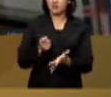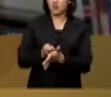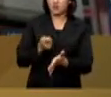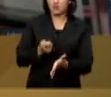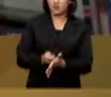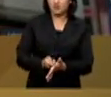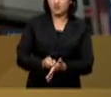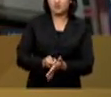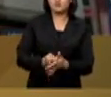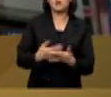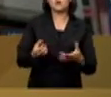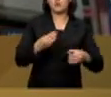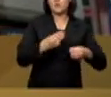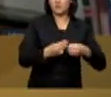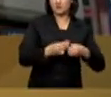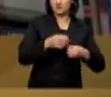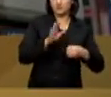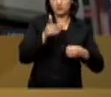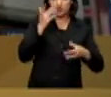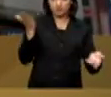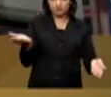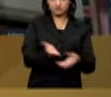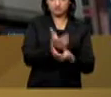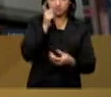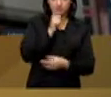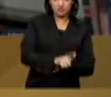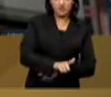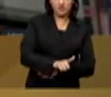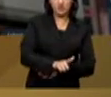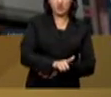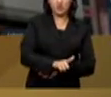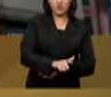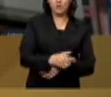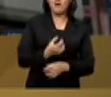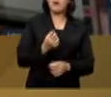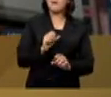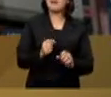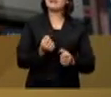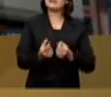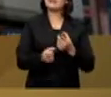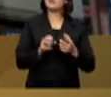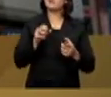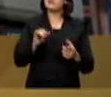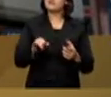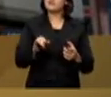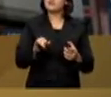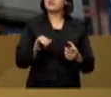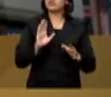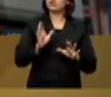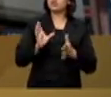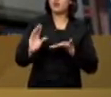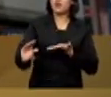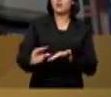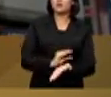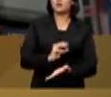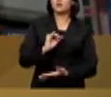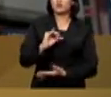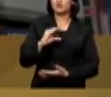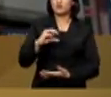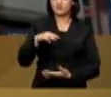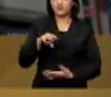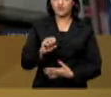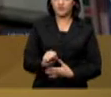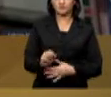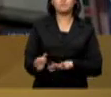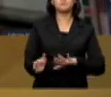de causa para o município, salvo se o contribuinte já recolheu o ICMS. Oitavo e